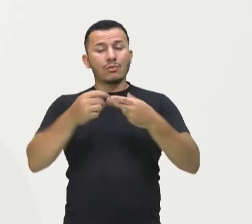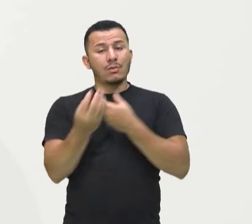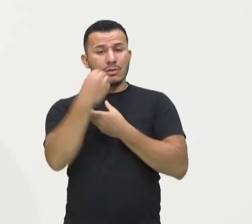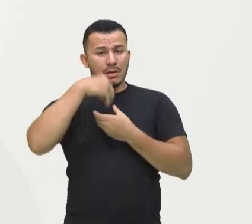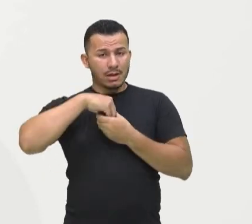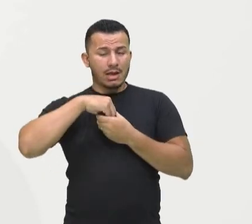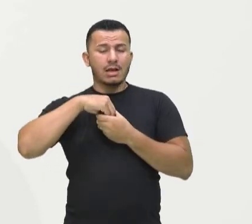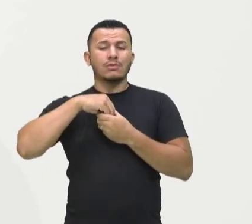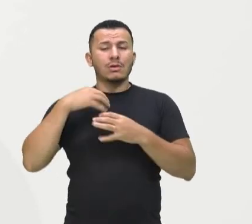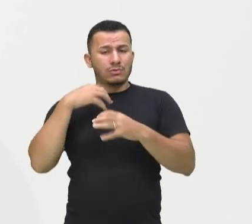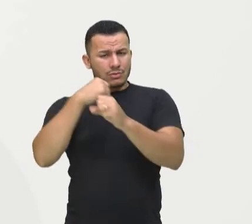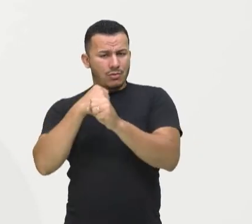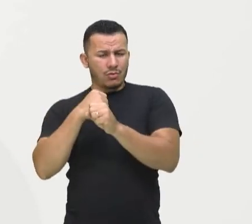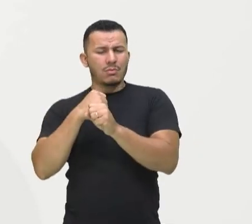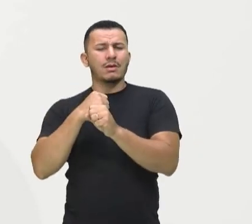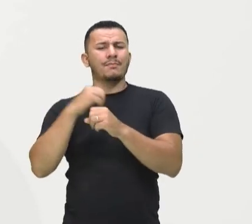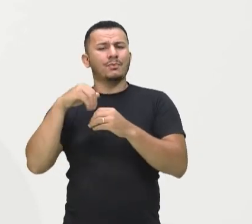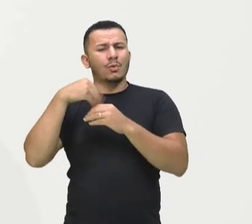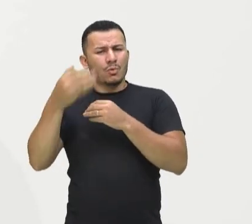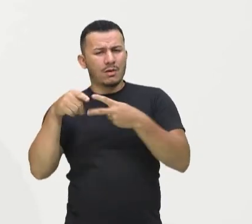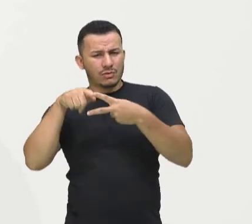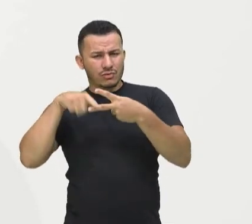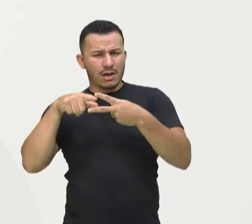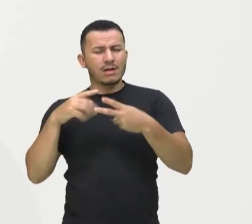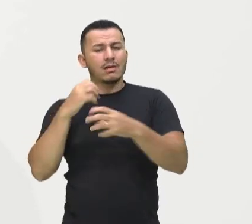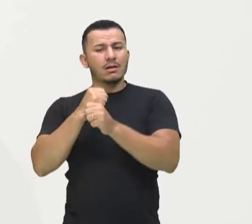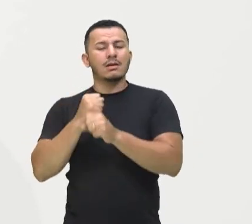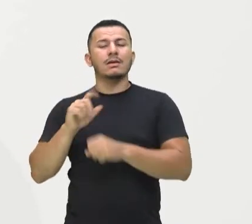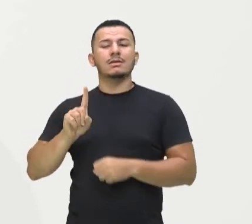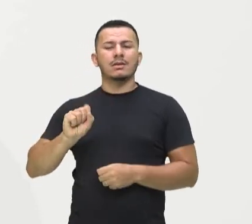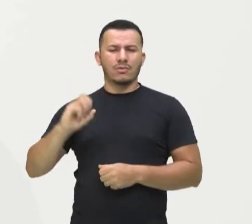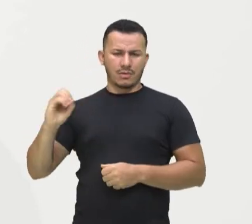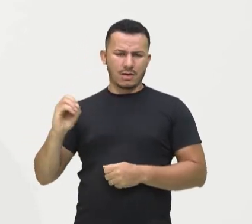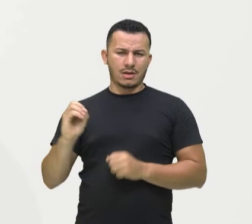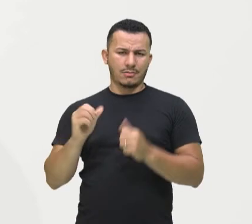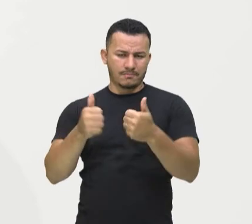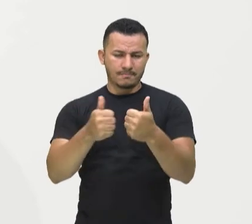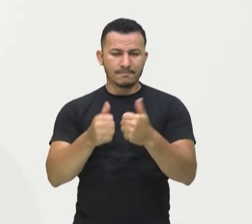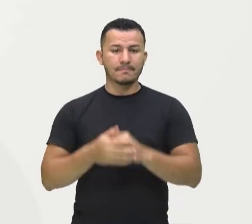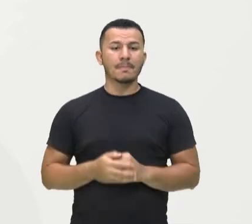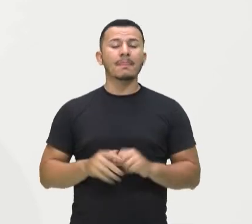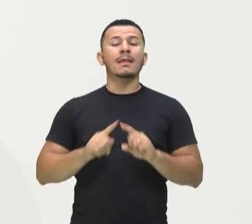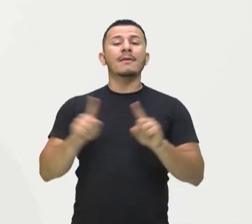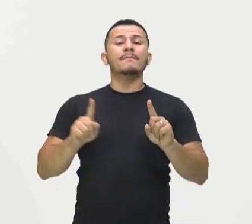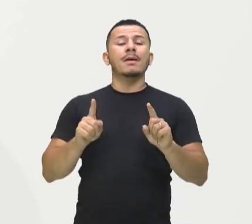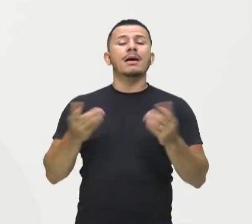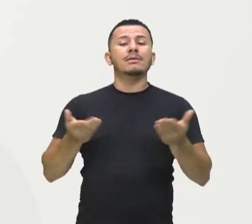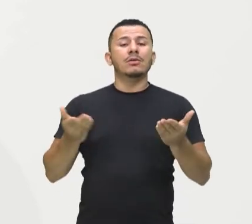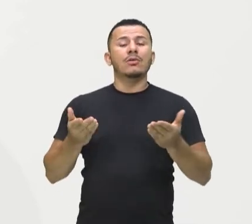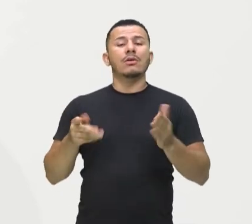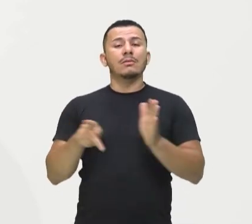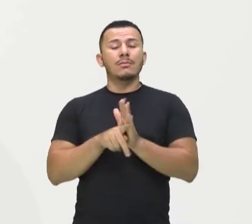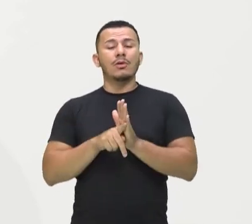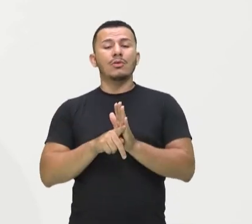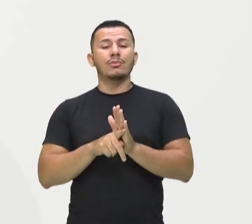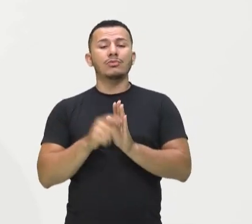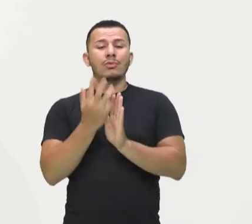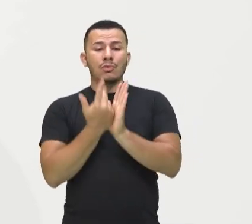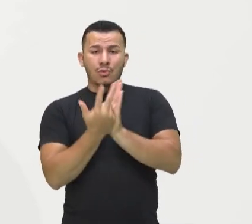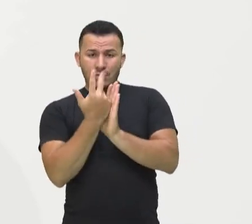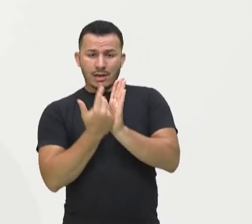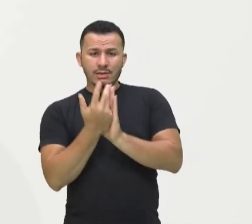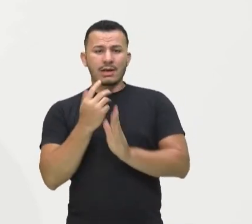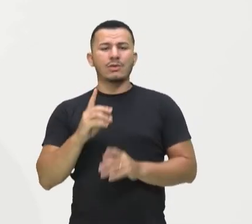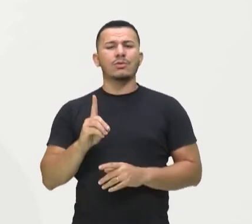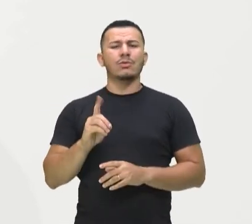bom? Mas desta vez nós não sabemos quanto é o ângulo interno de um dodecágono, e isso impossibilita então